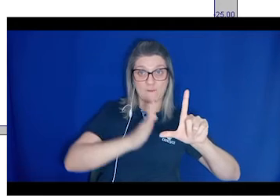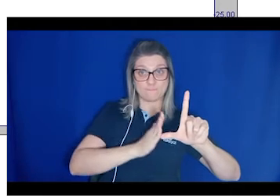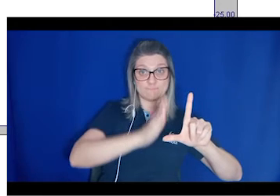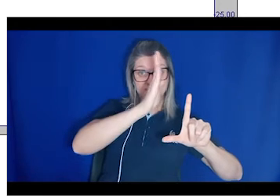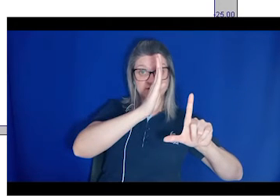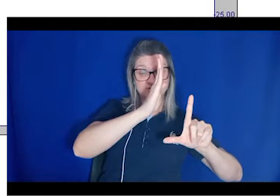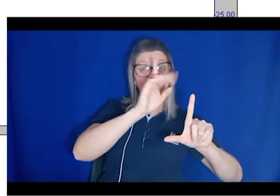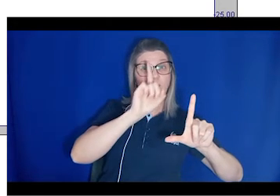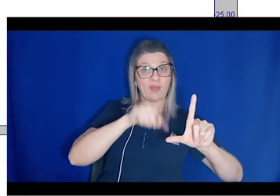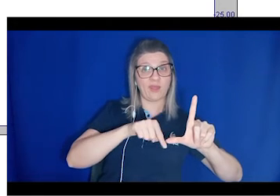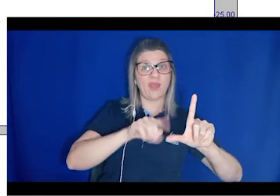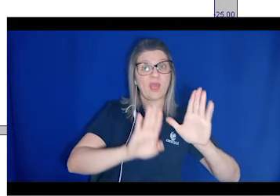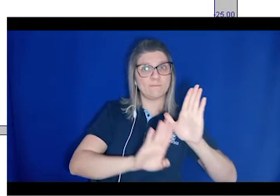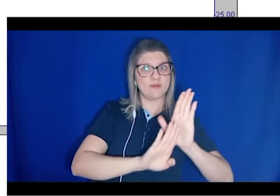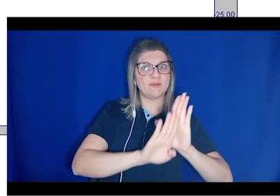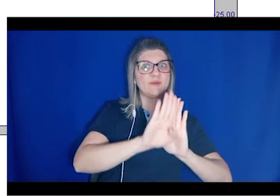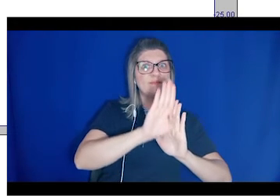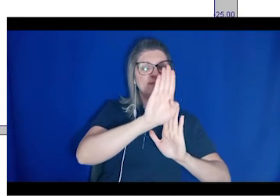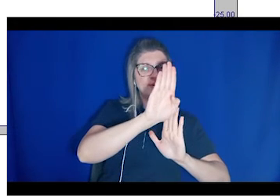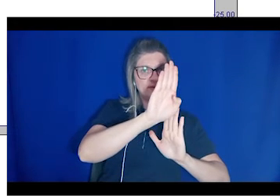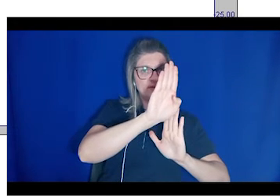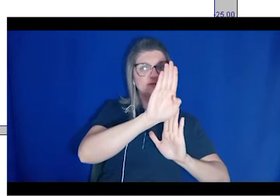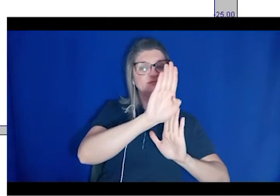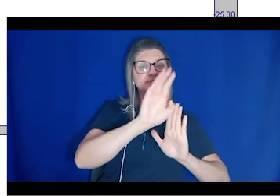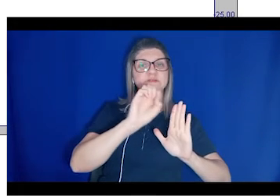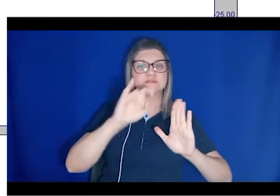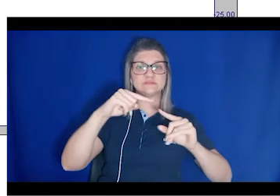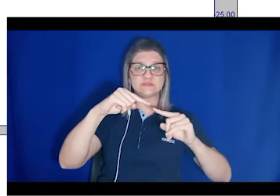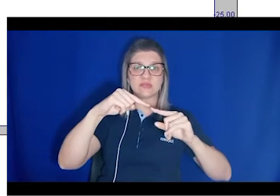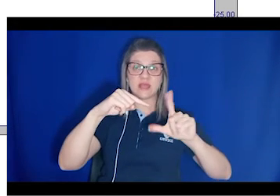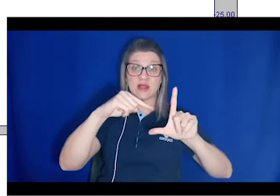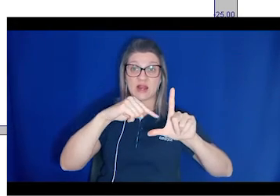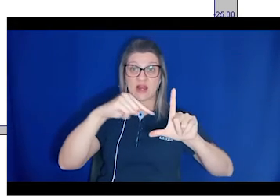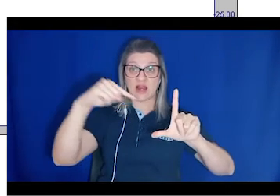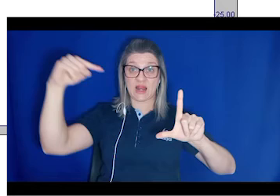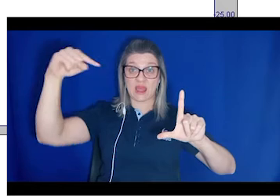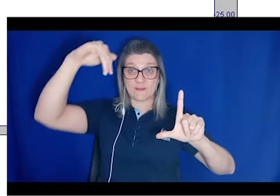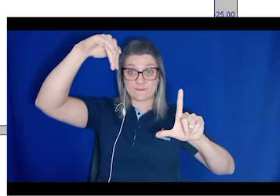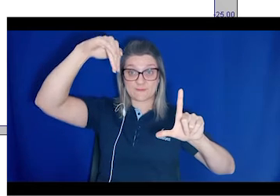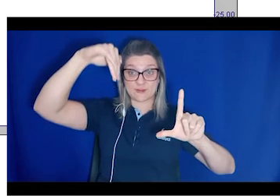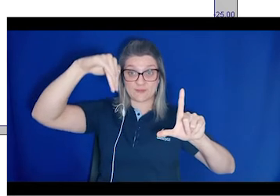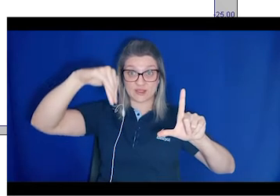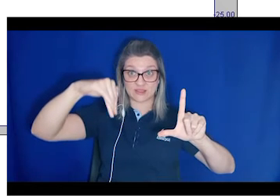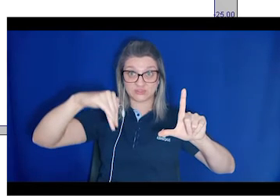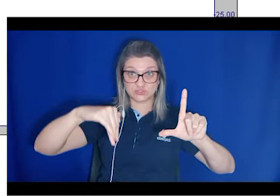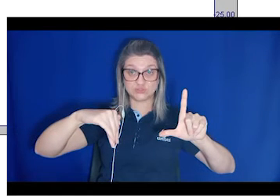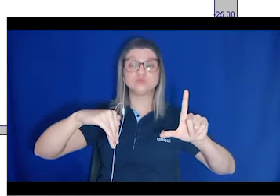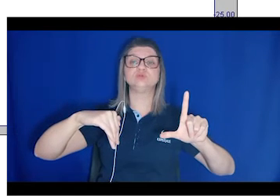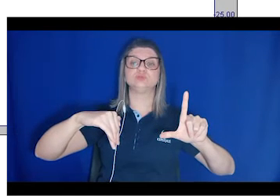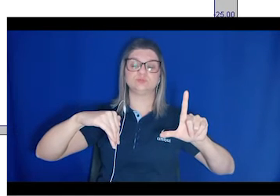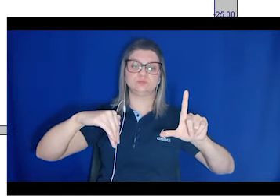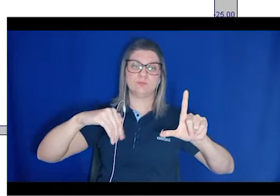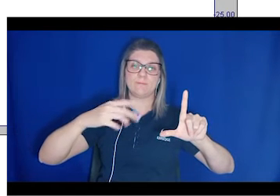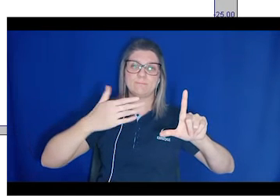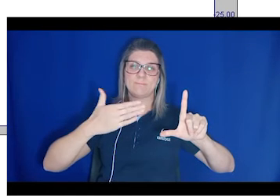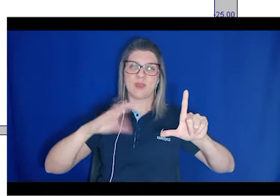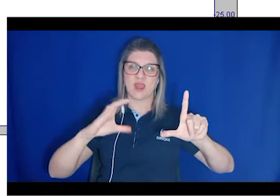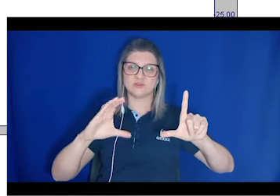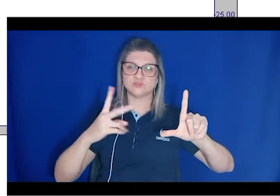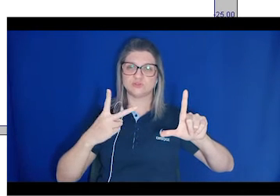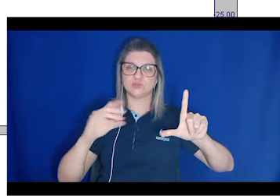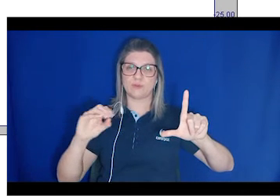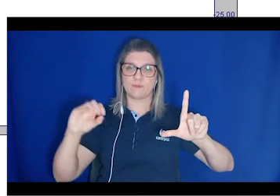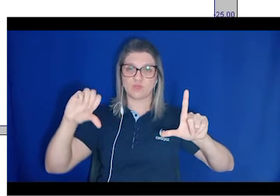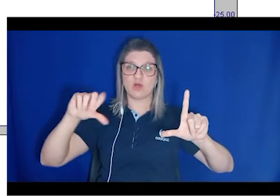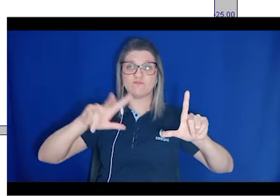uma tendência altista. No momento que supera para baixo, olha em março de 2009, praticamente, supera para baixo, os preços